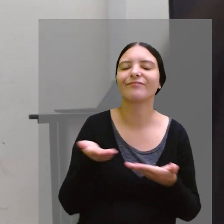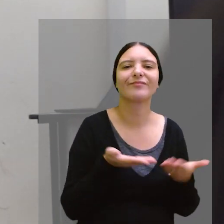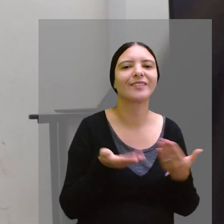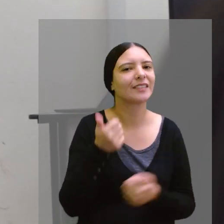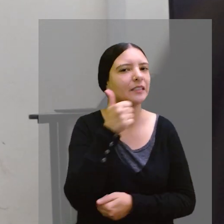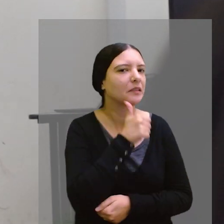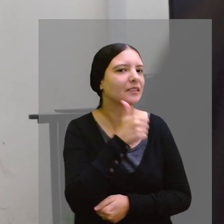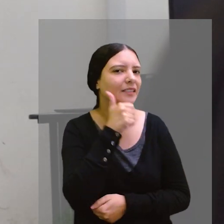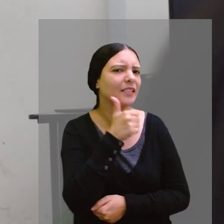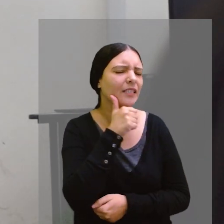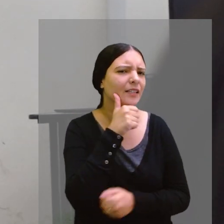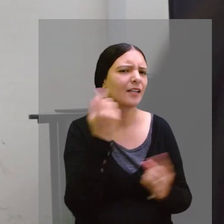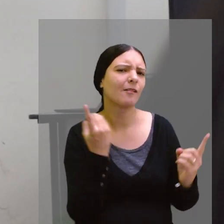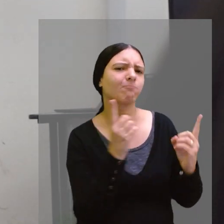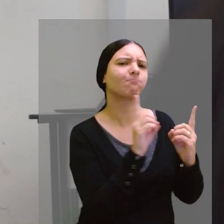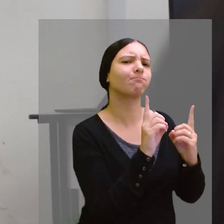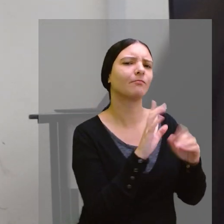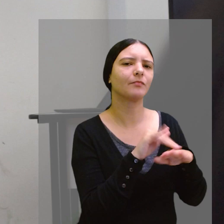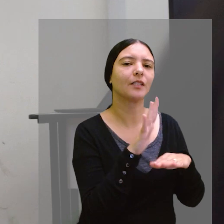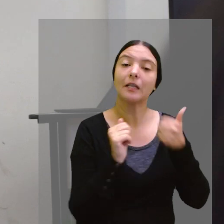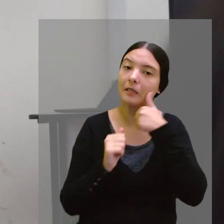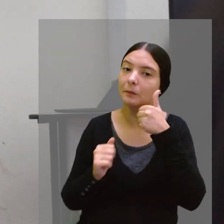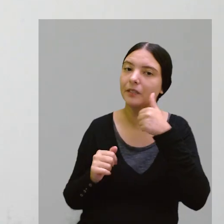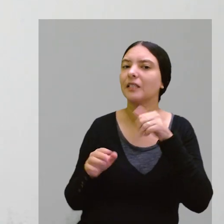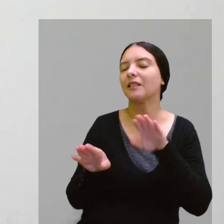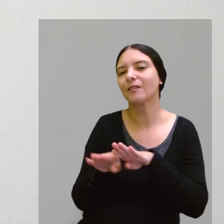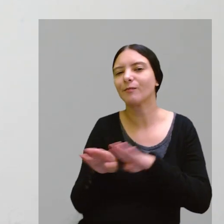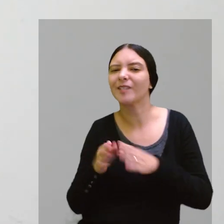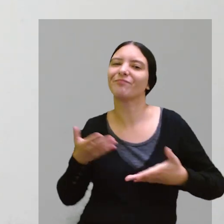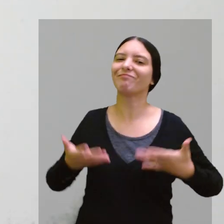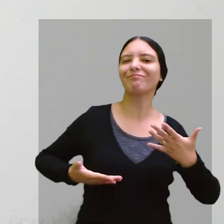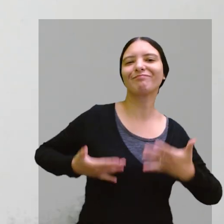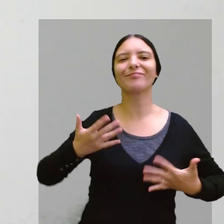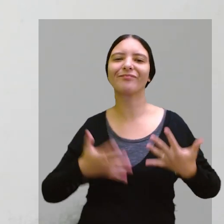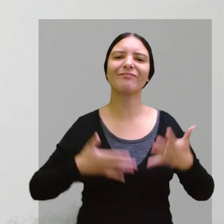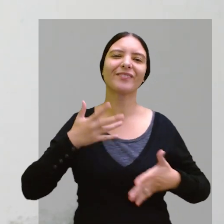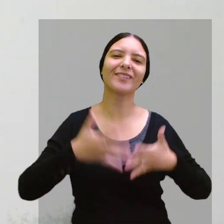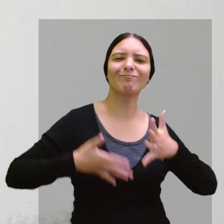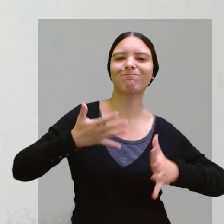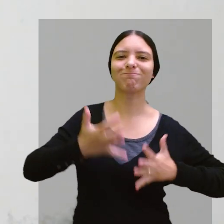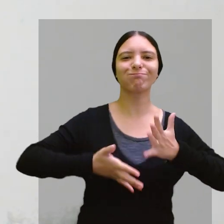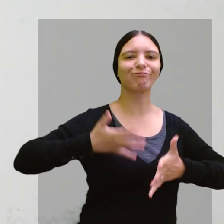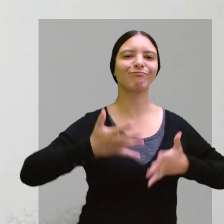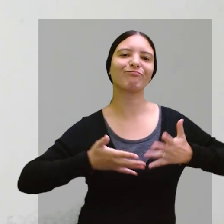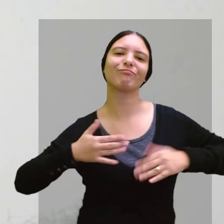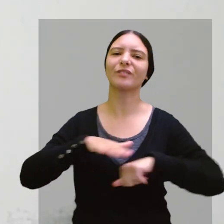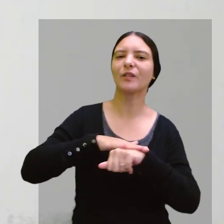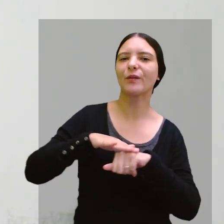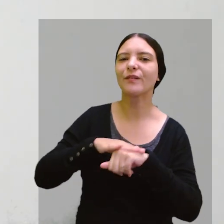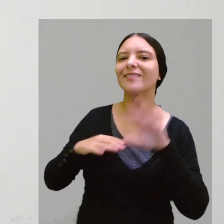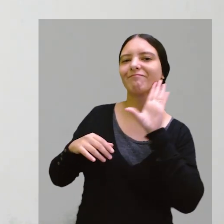as meninas tendem a procurar. Da mesma forma, as meninas que têm um papo, são mais fluentes, têm uma conversa